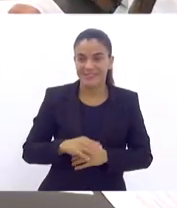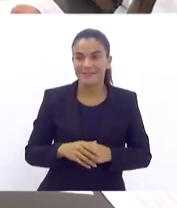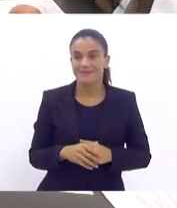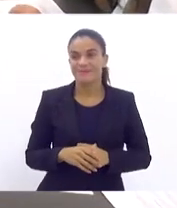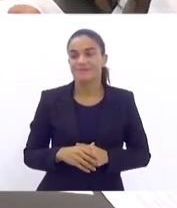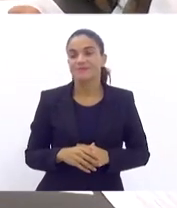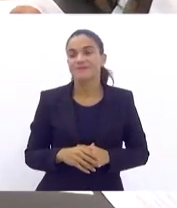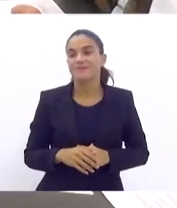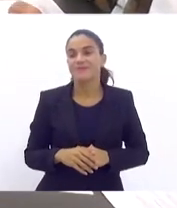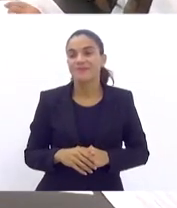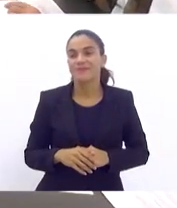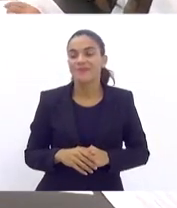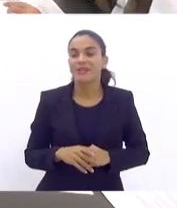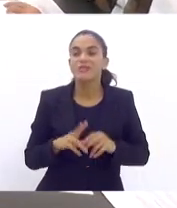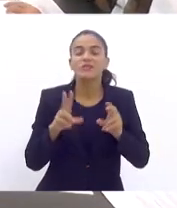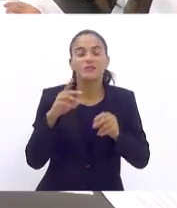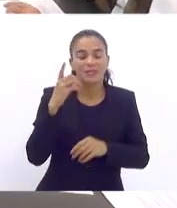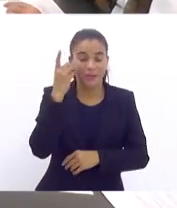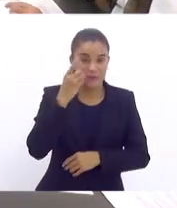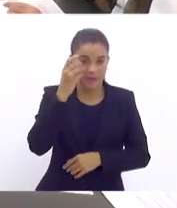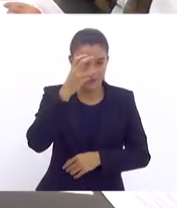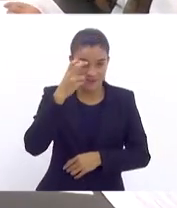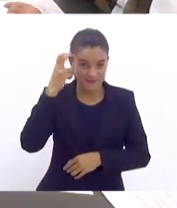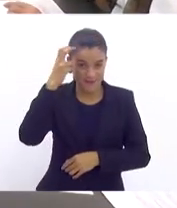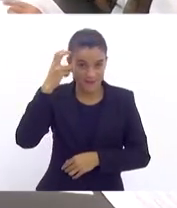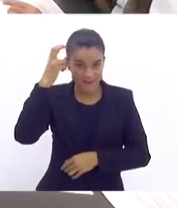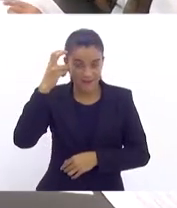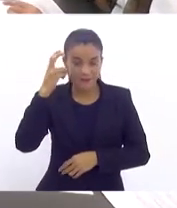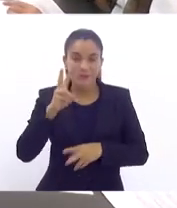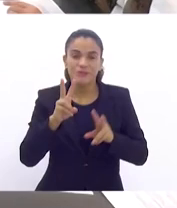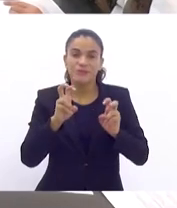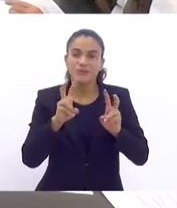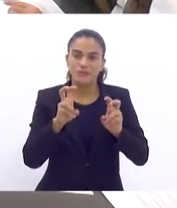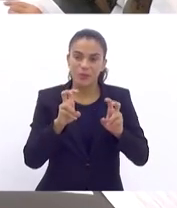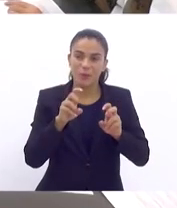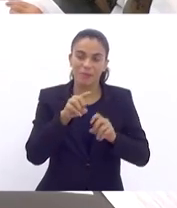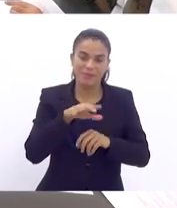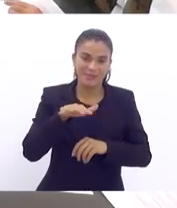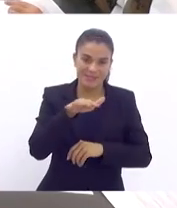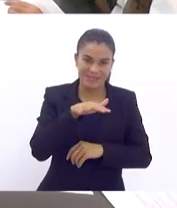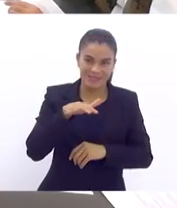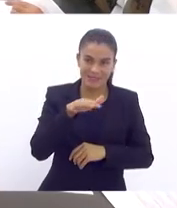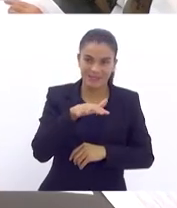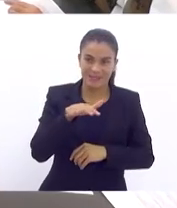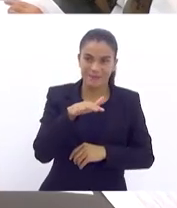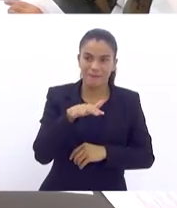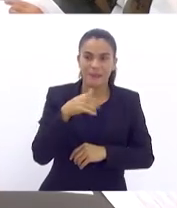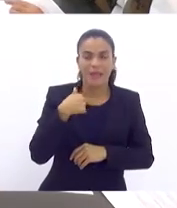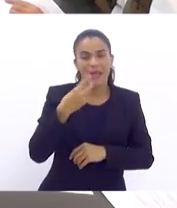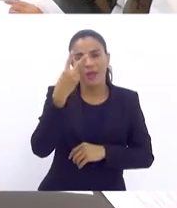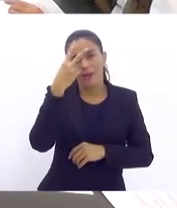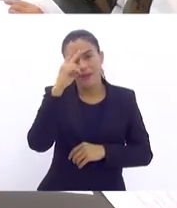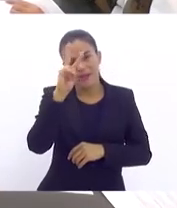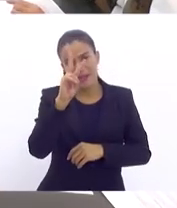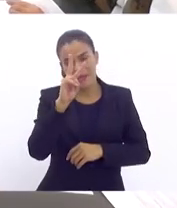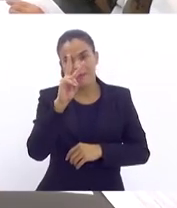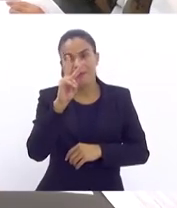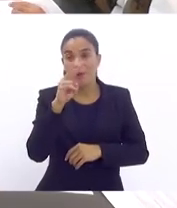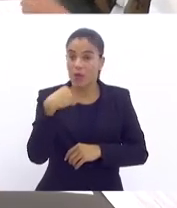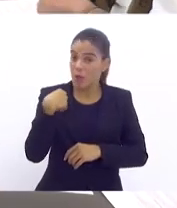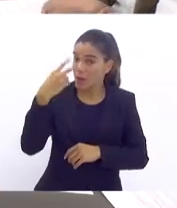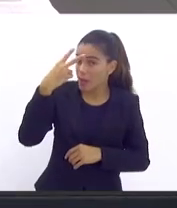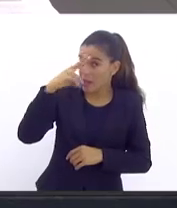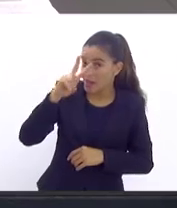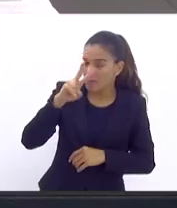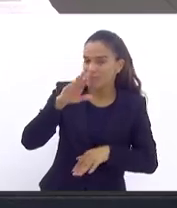Verônica sobre essa questão levantada pelo Deputado minc eu me lembro que talvez que eu me